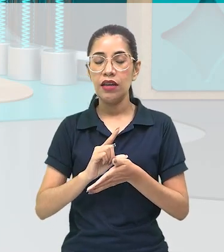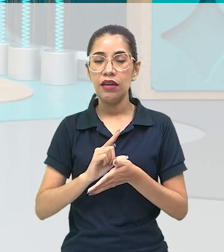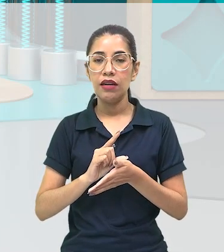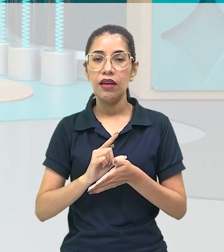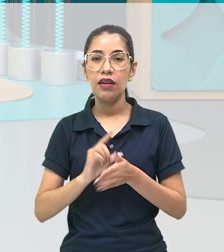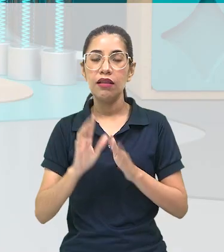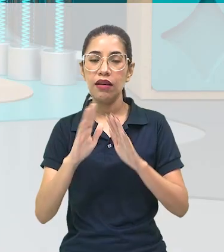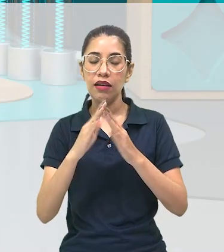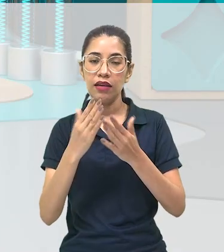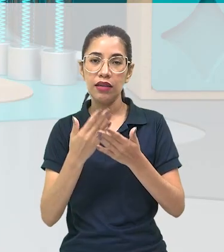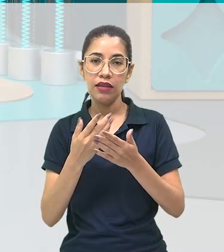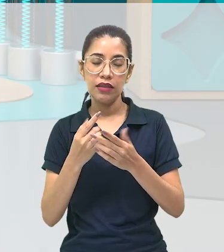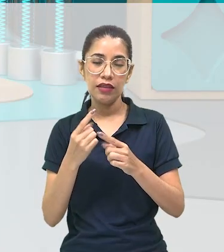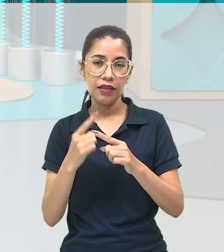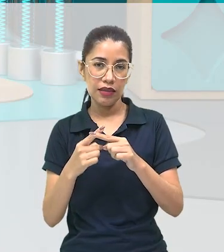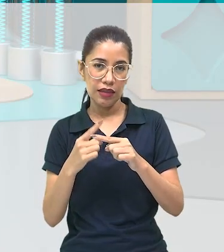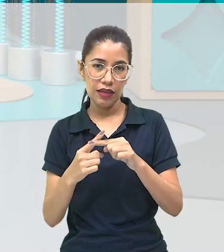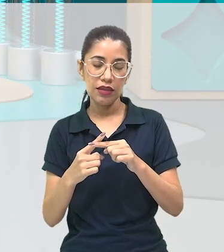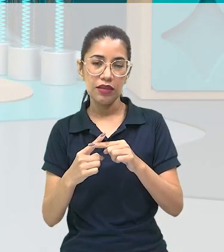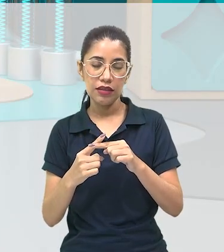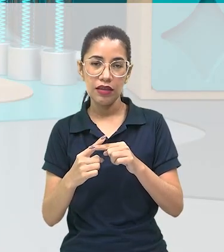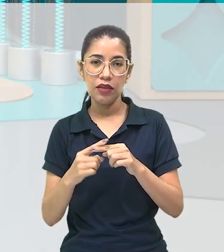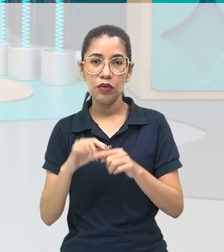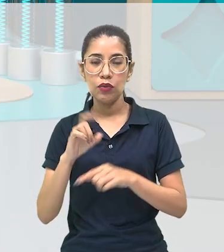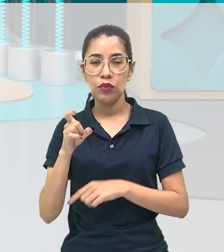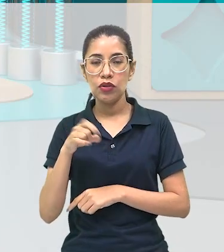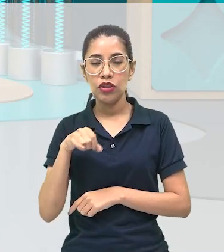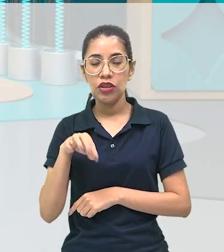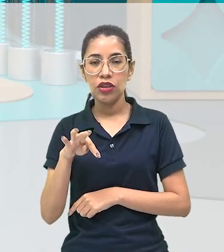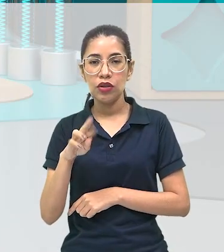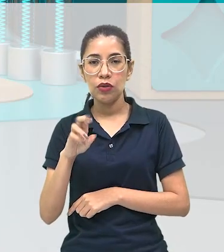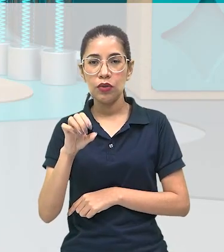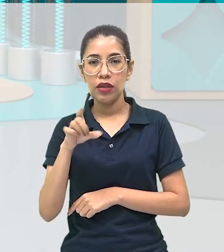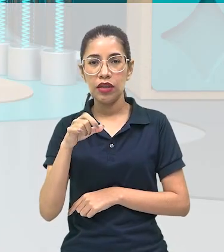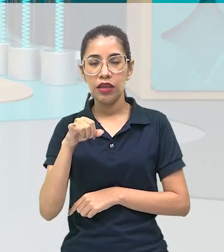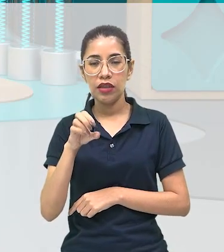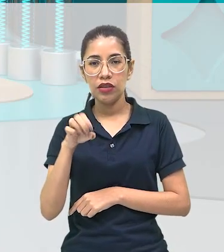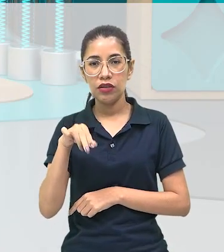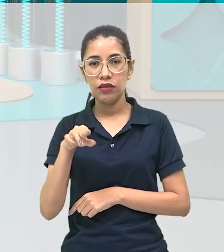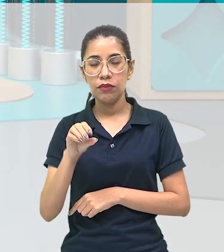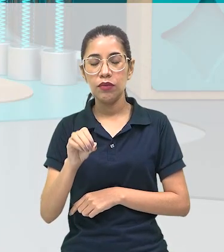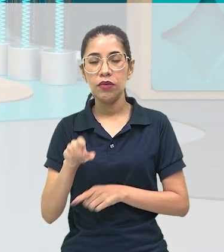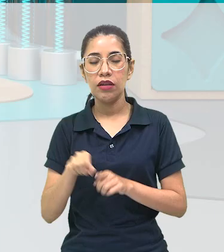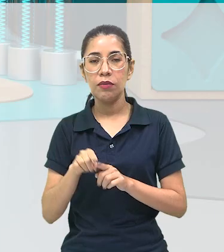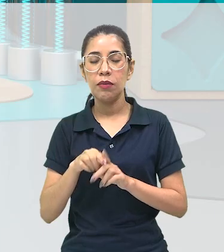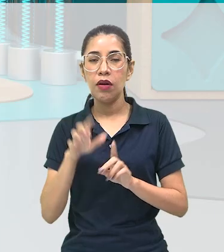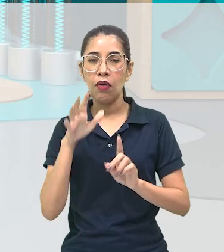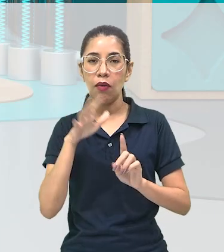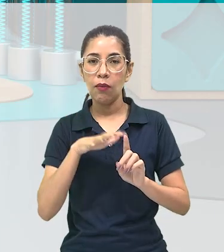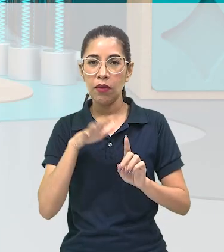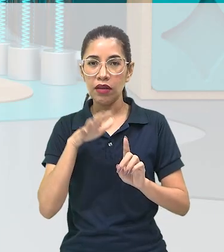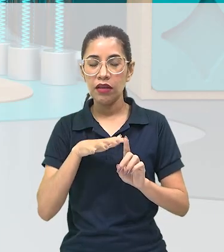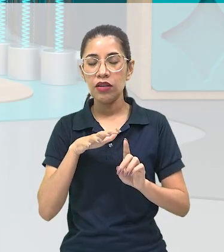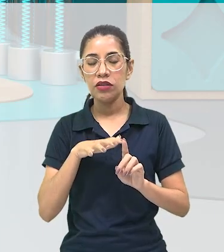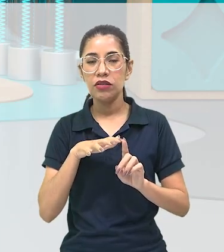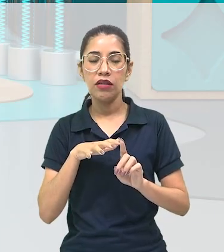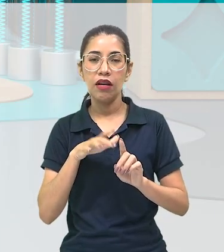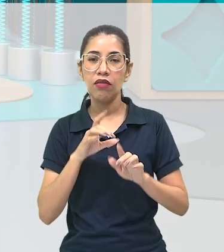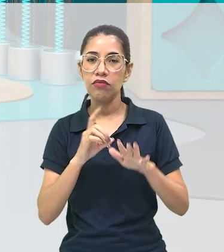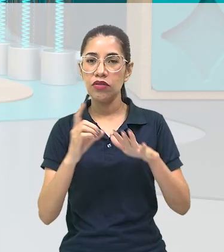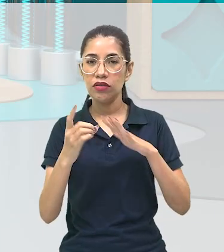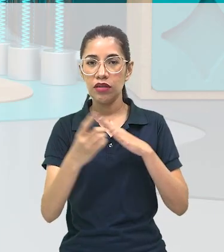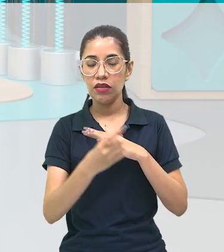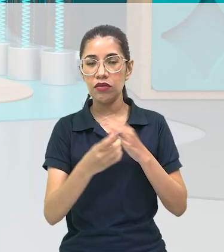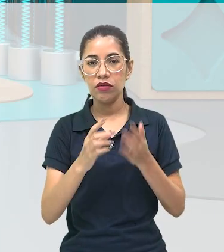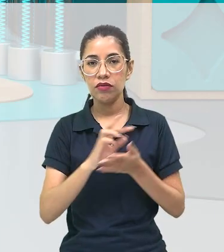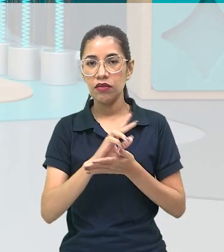dos templos shintoístas, como uma forma de agradar e homenagear os kamis, né?